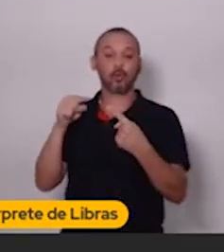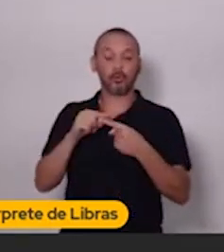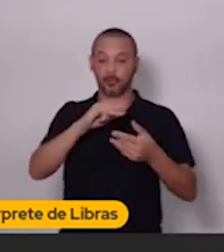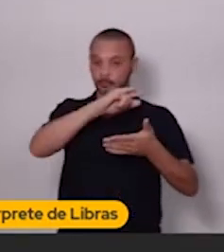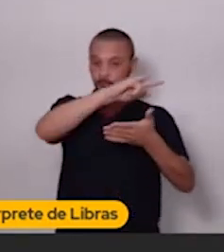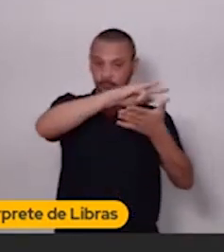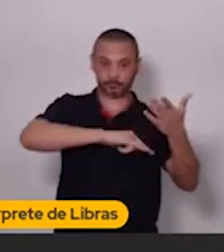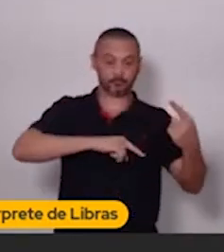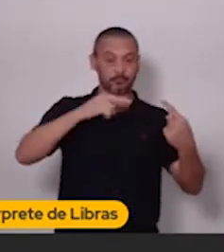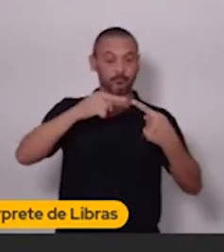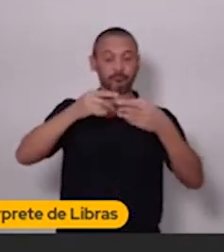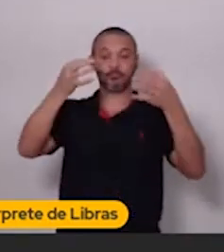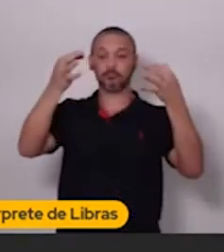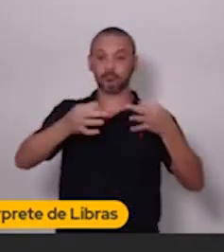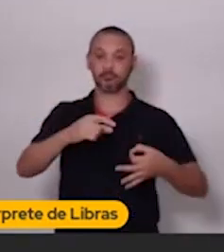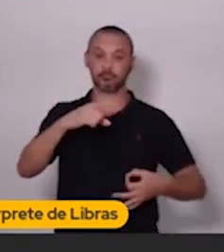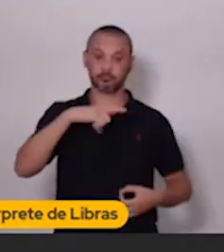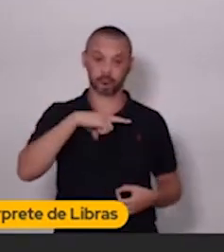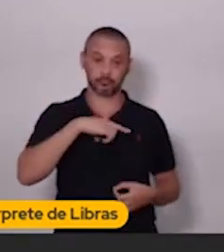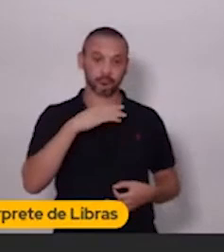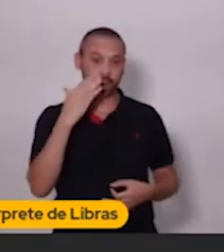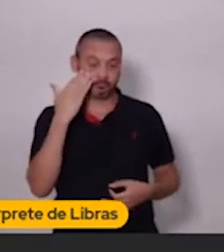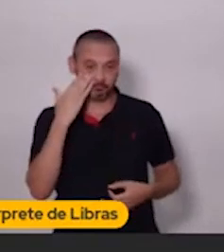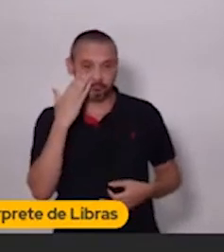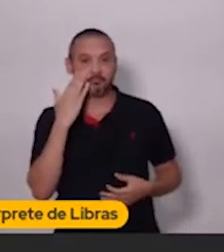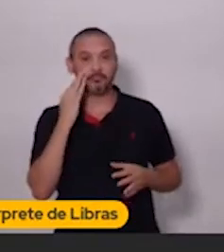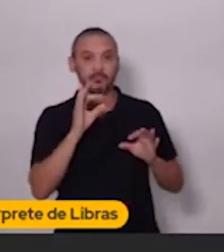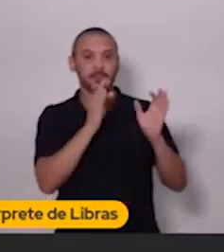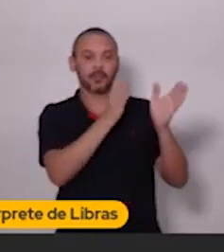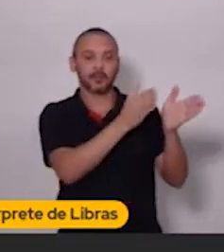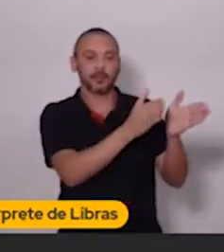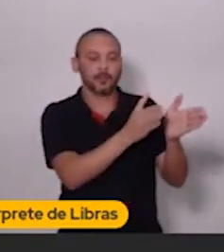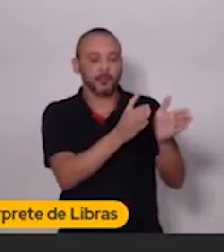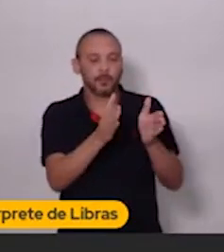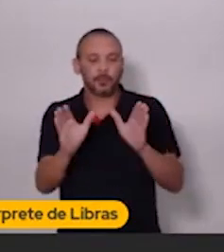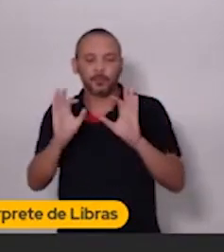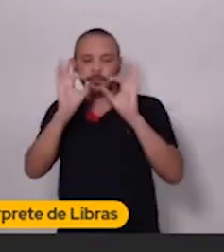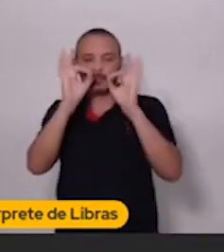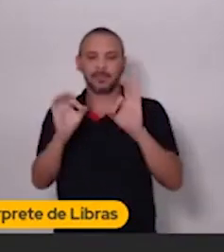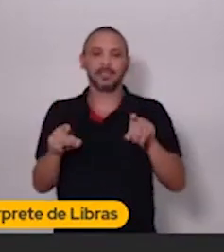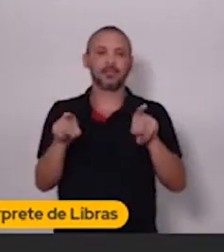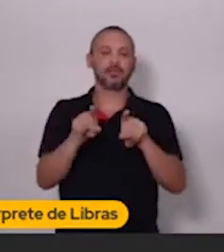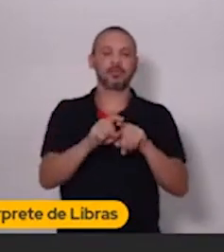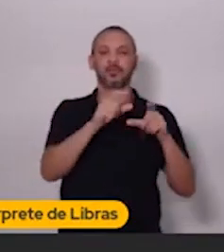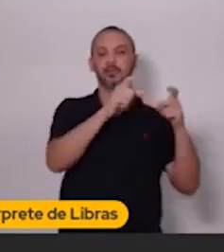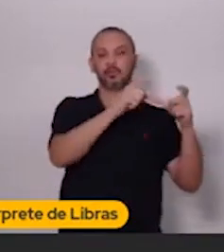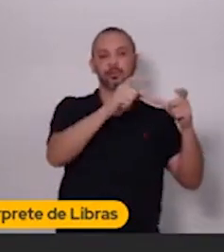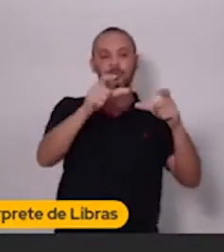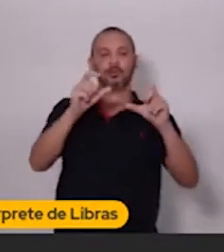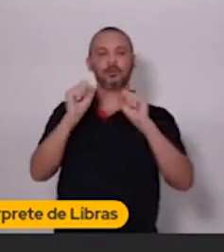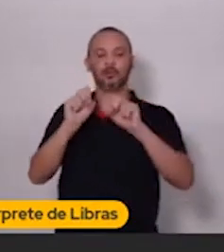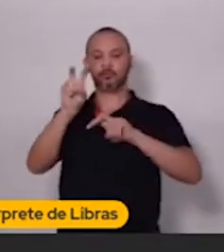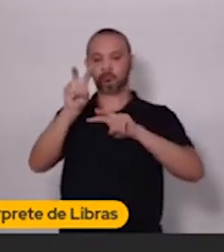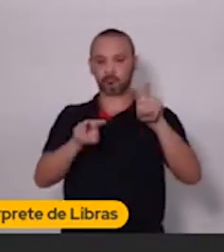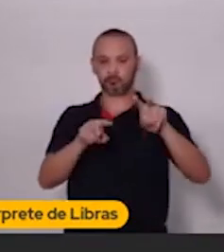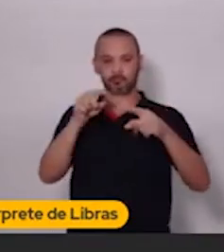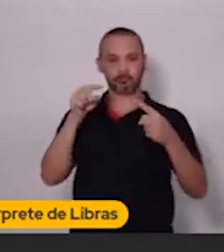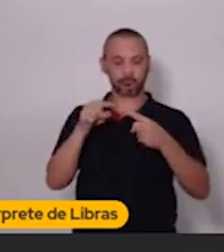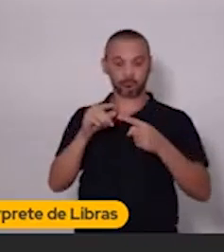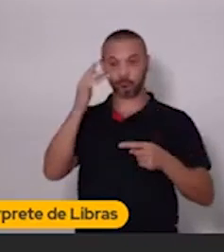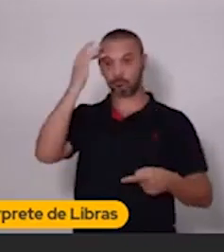documento. Falar documento parece muito sério, né? Mas tem que estar centralizado em um lugar para que a gente consiga acessar isso de maneira mais